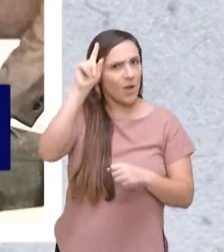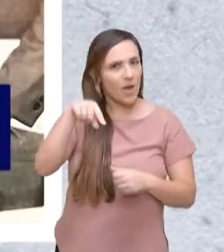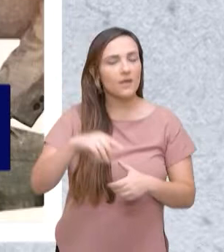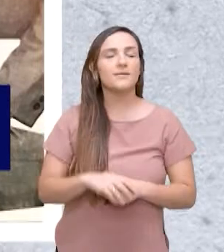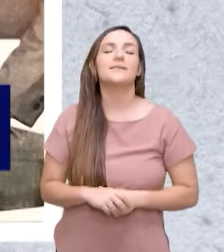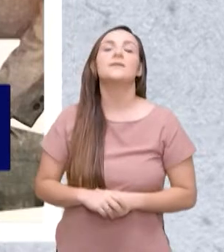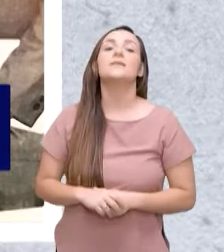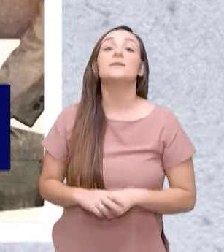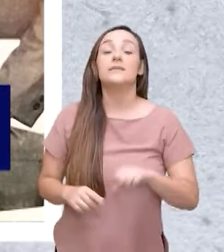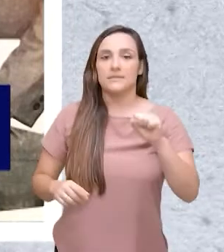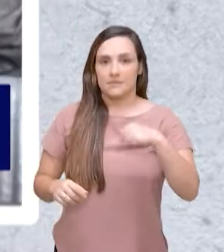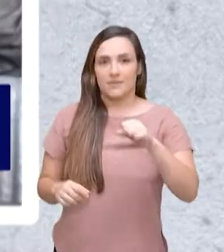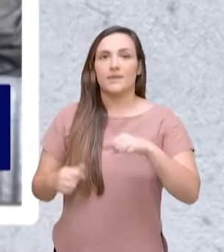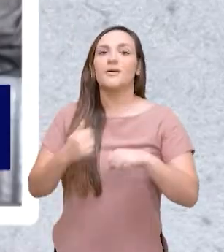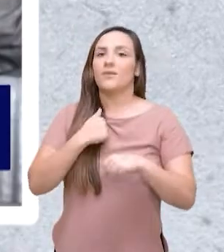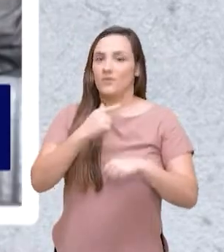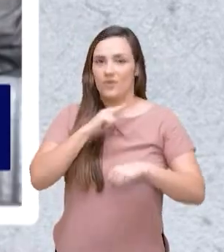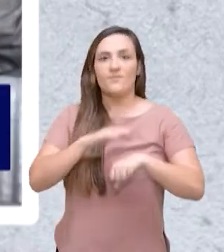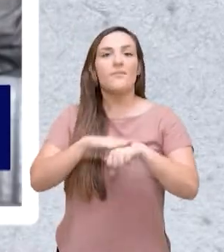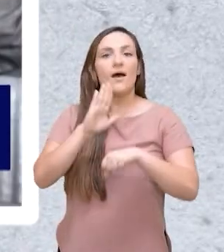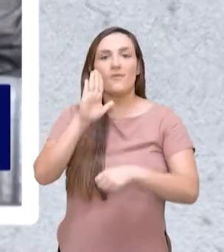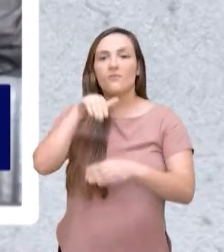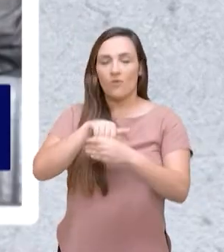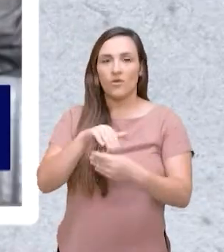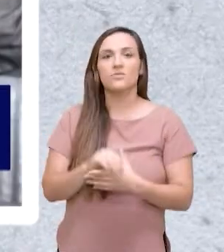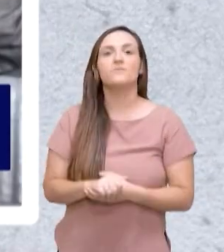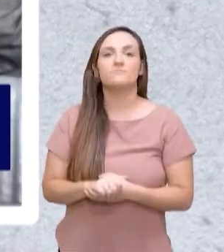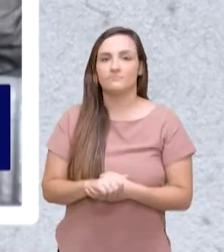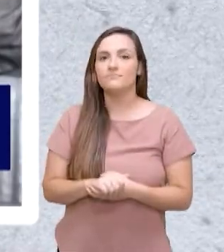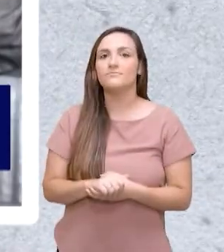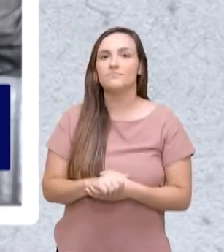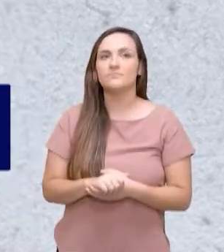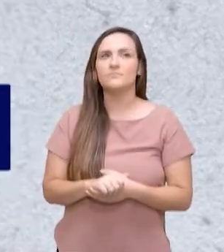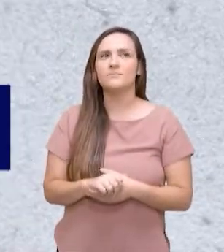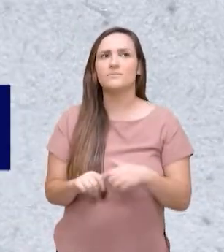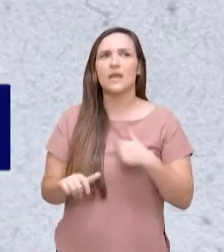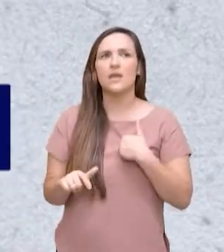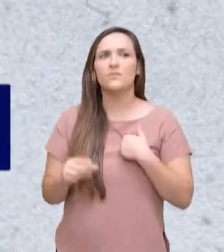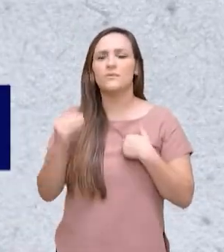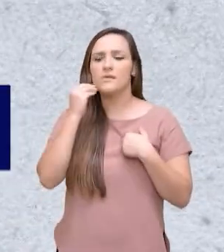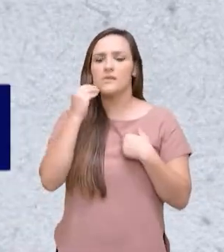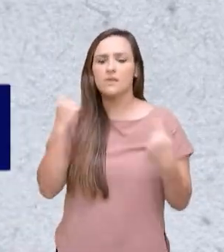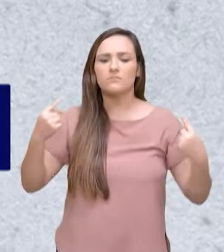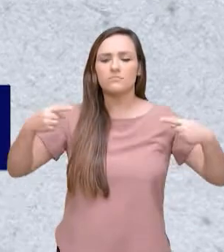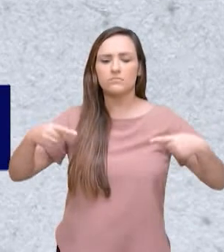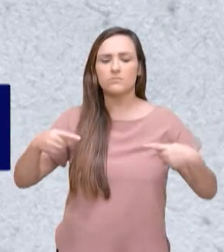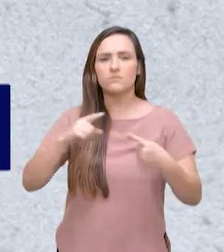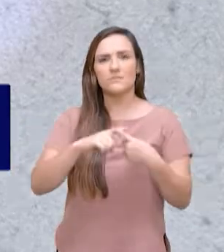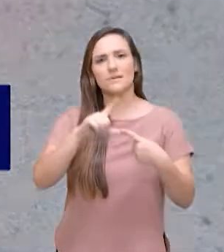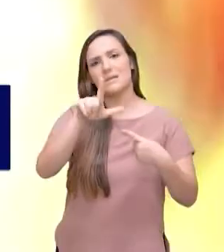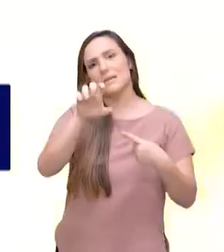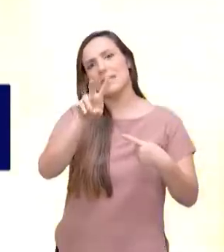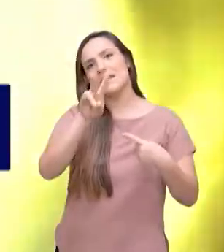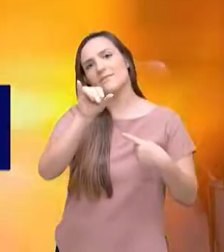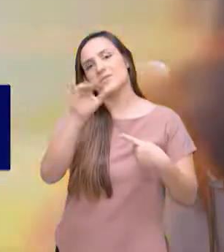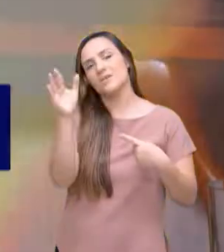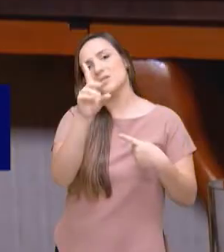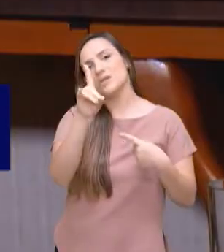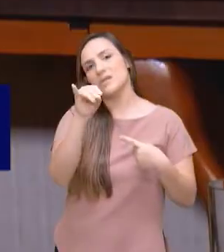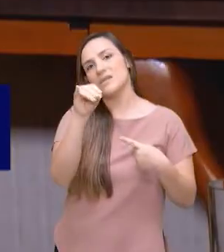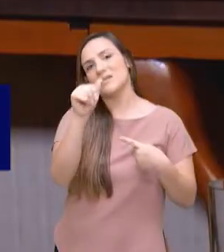estado. Também fui o mais votado. Disputei com o Levi